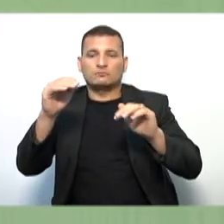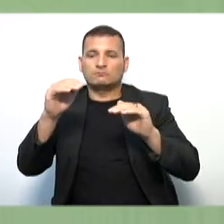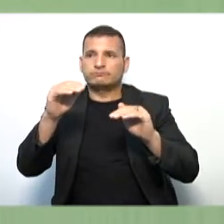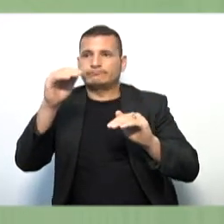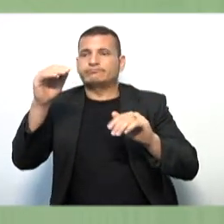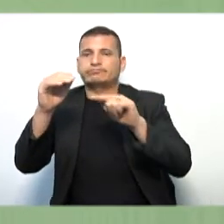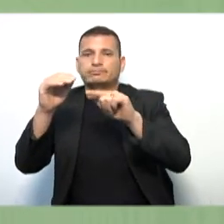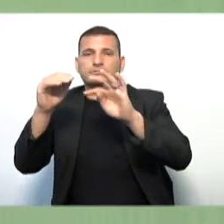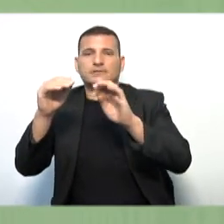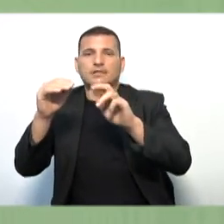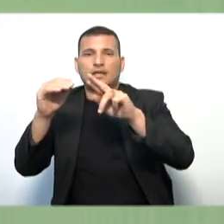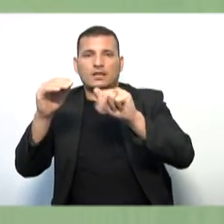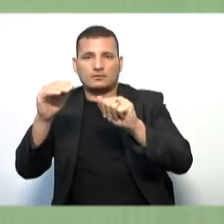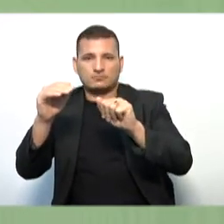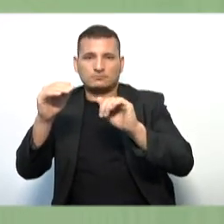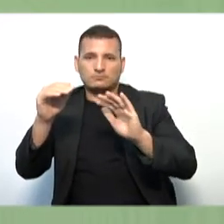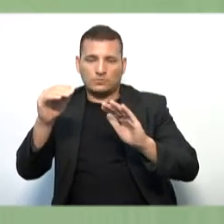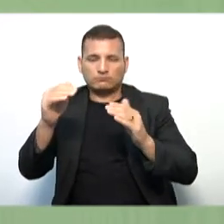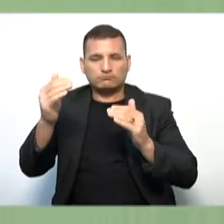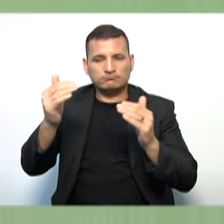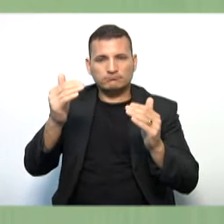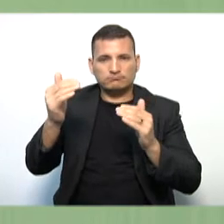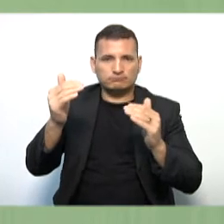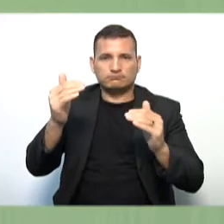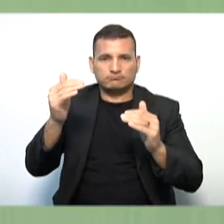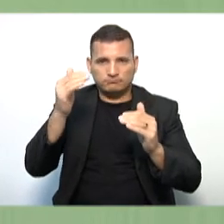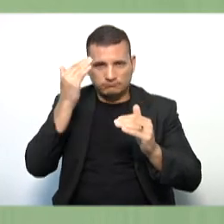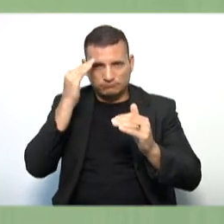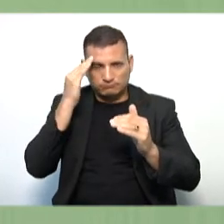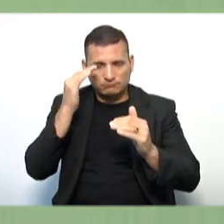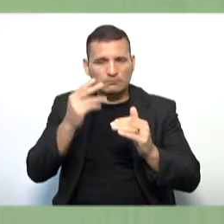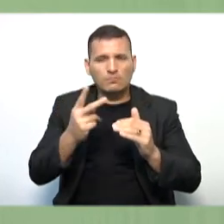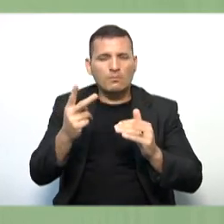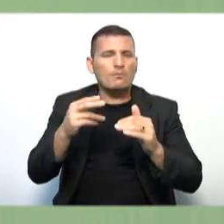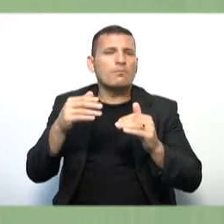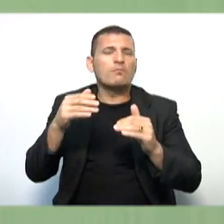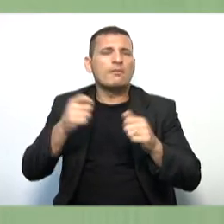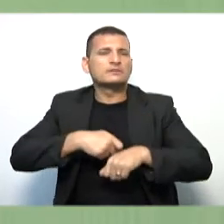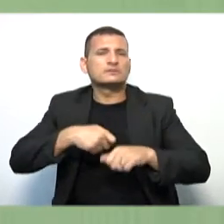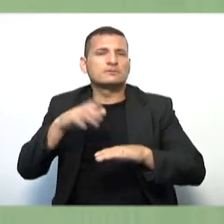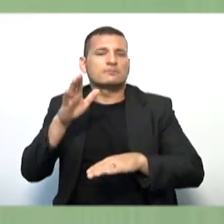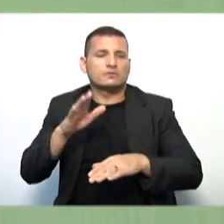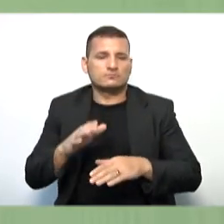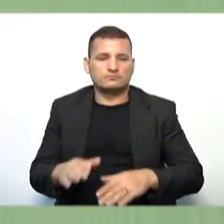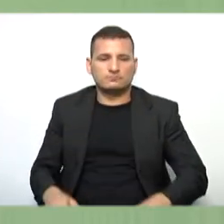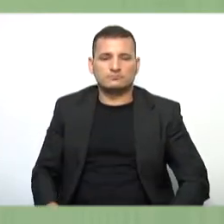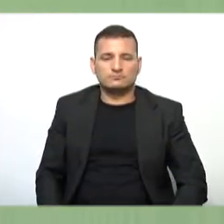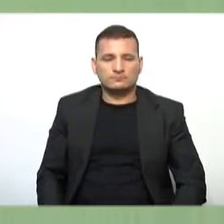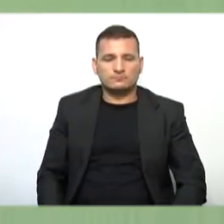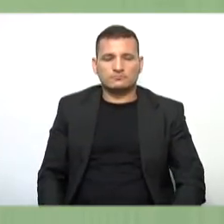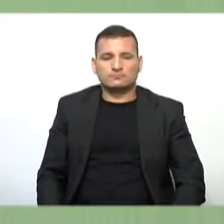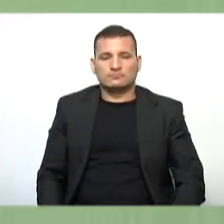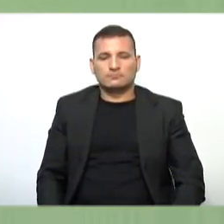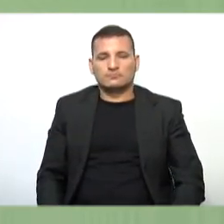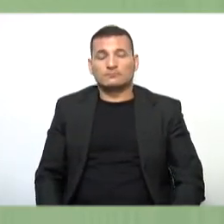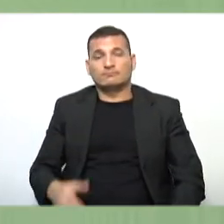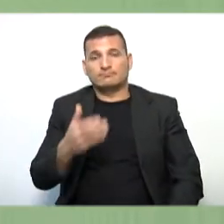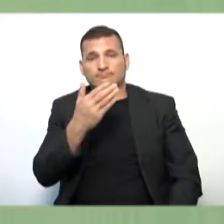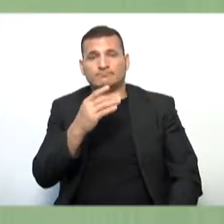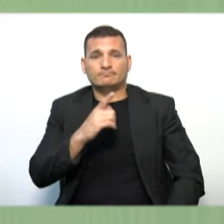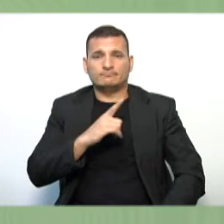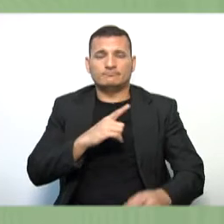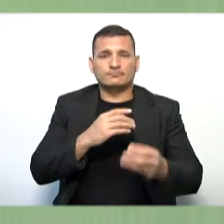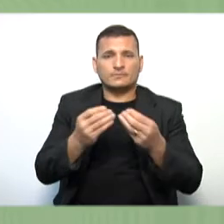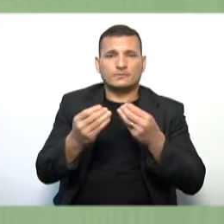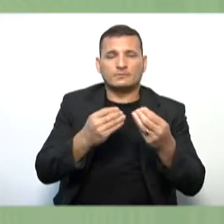quanto a qual elemento você está trabalhando com mais capacidade. E aí a gente tem o nosso macete